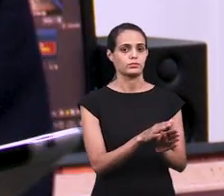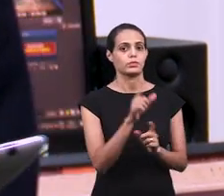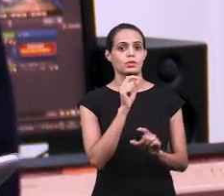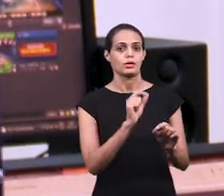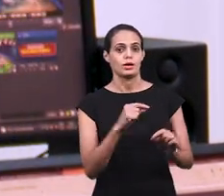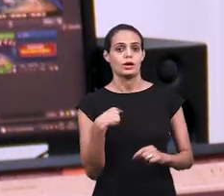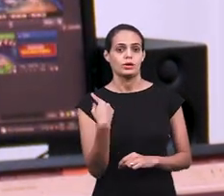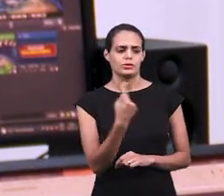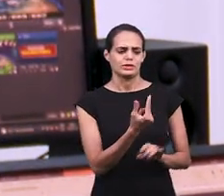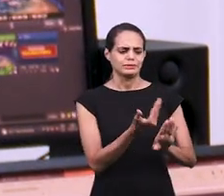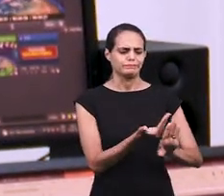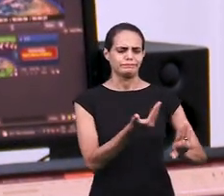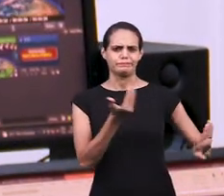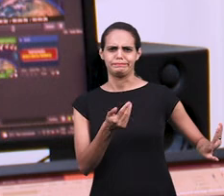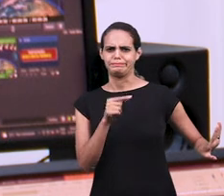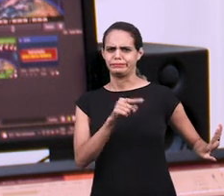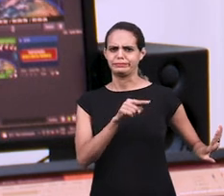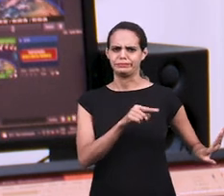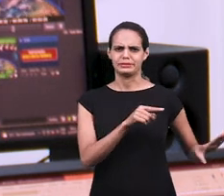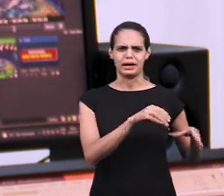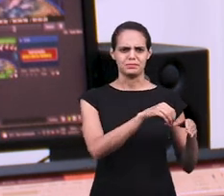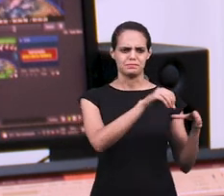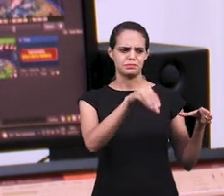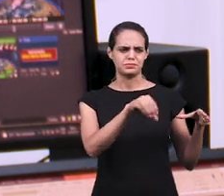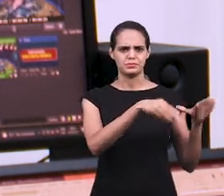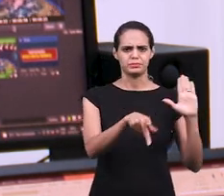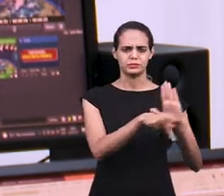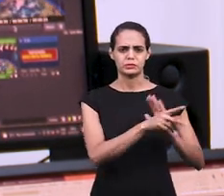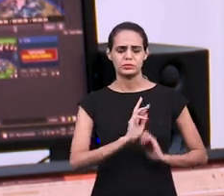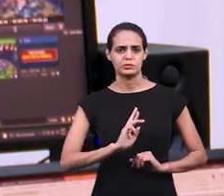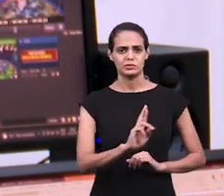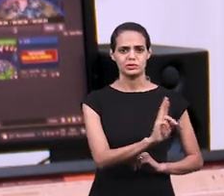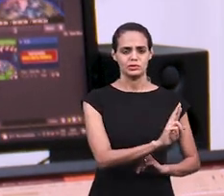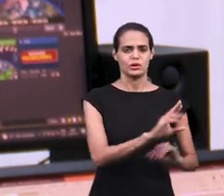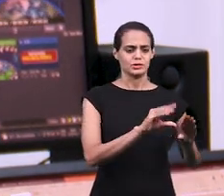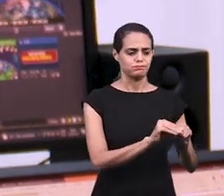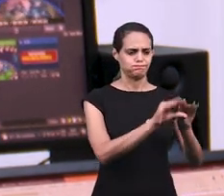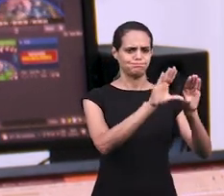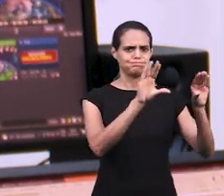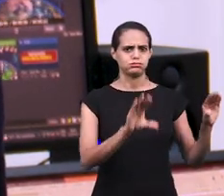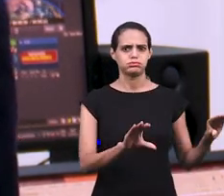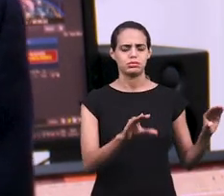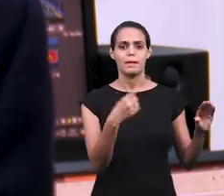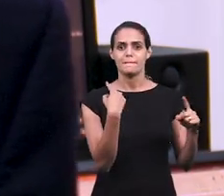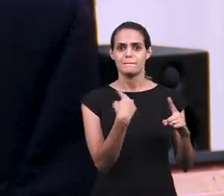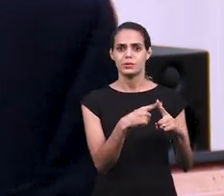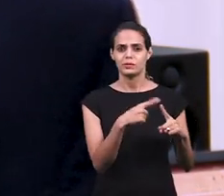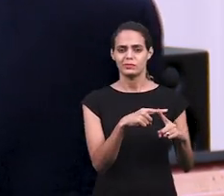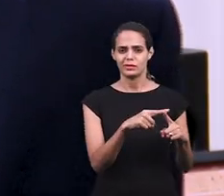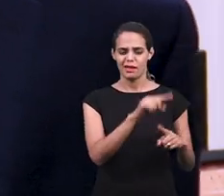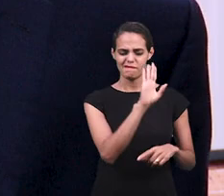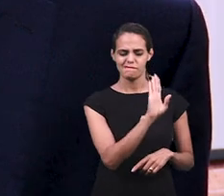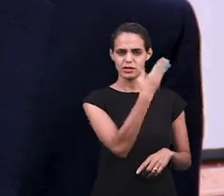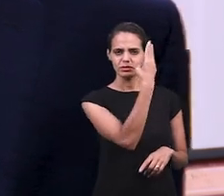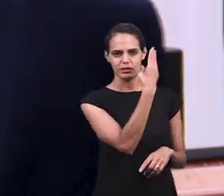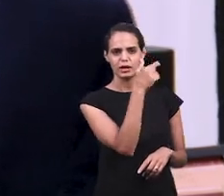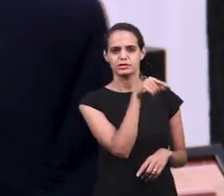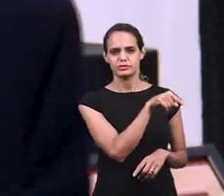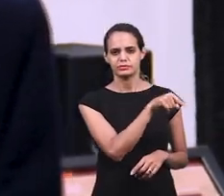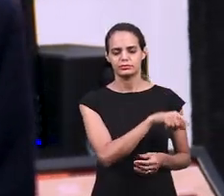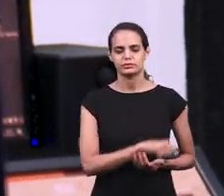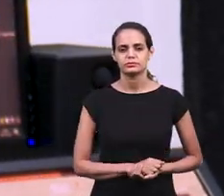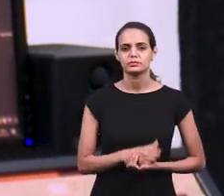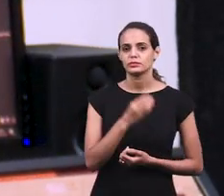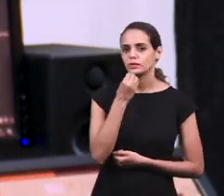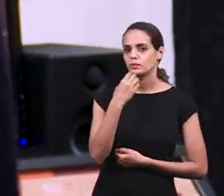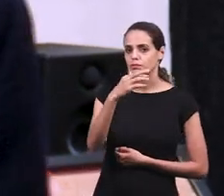exatamente esta, ou seja, para nós nos livrarmos do fermento dos religiosos, porque esse fermento se chama hipocrisia. Muito